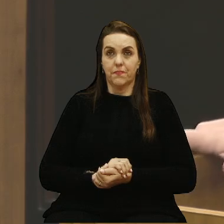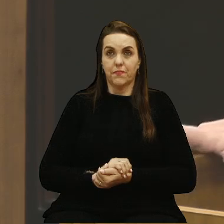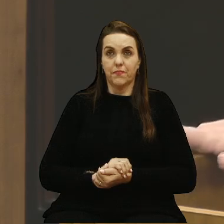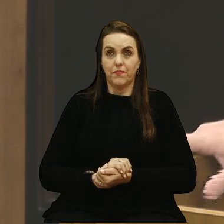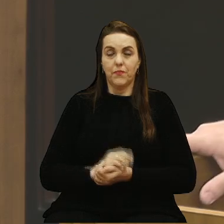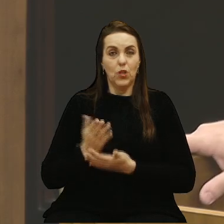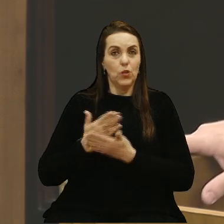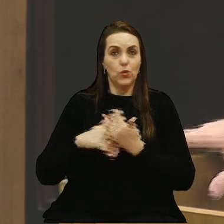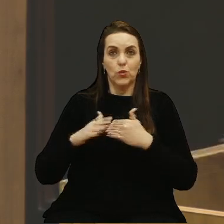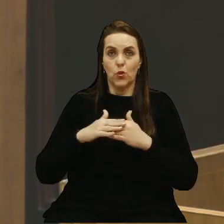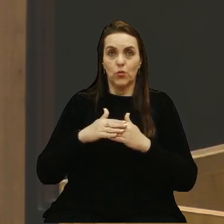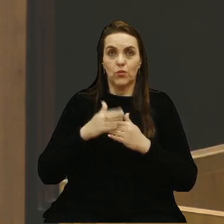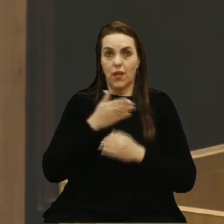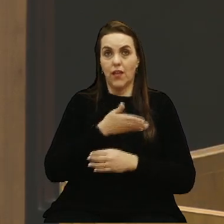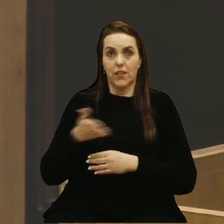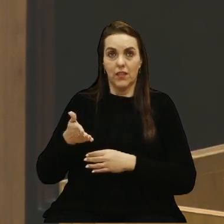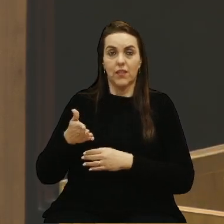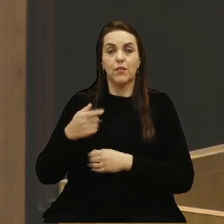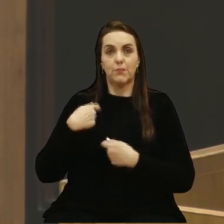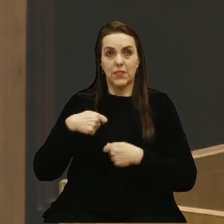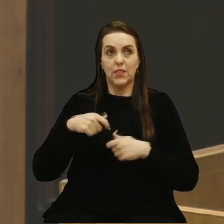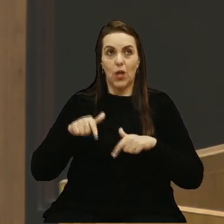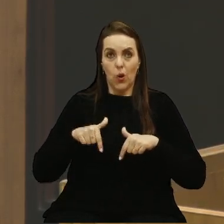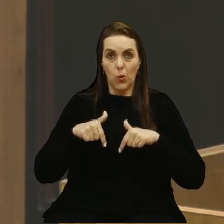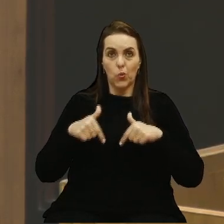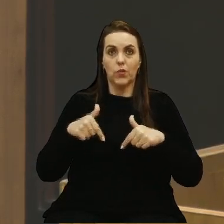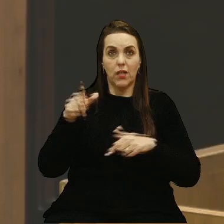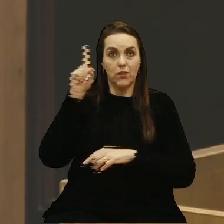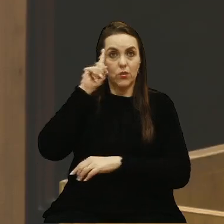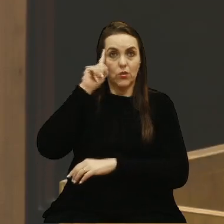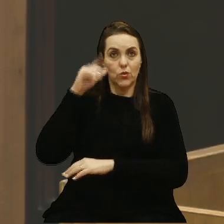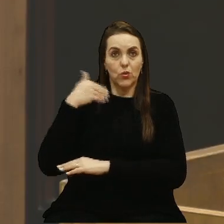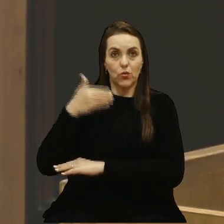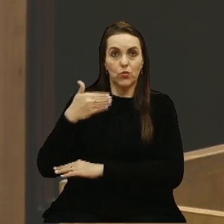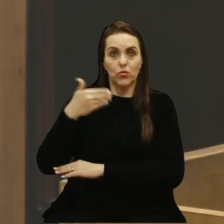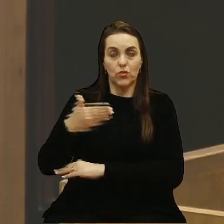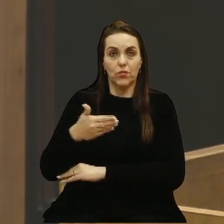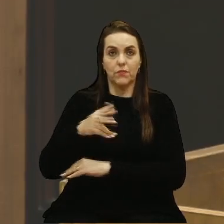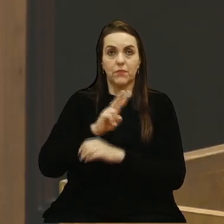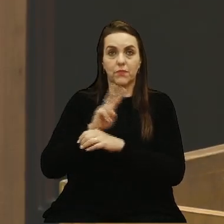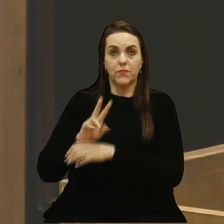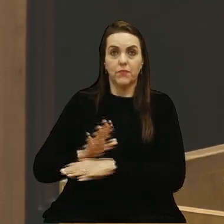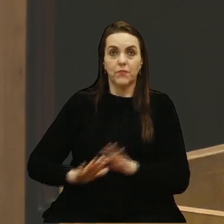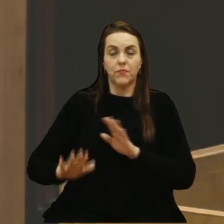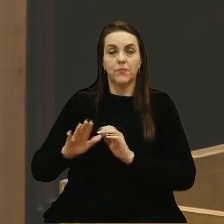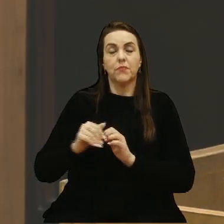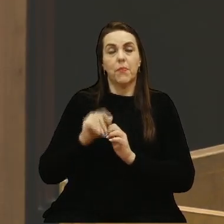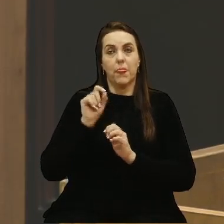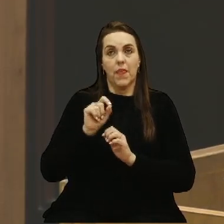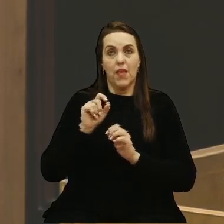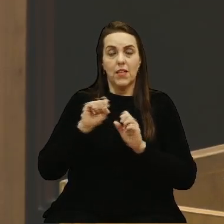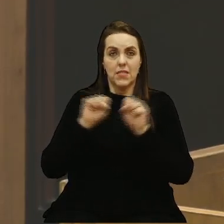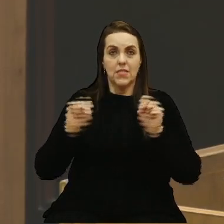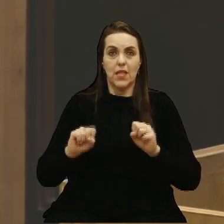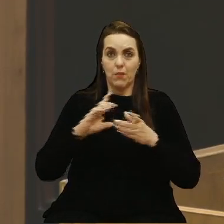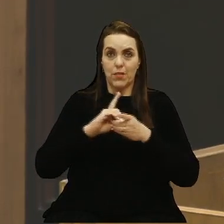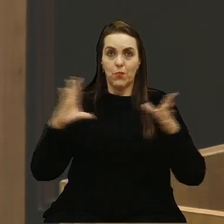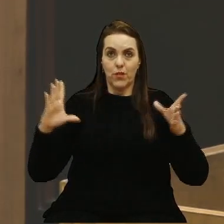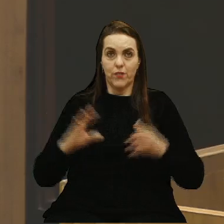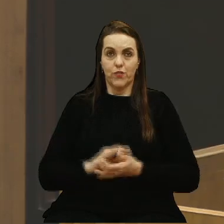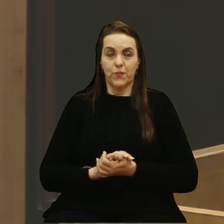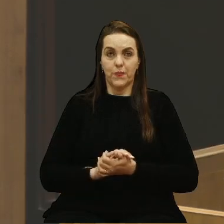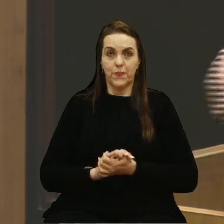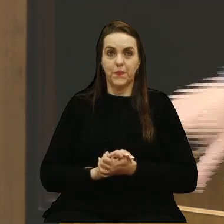E todos aqui devemos lutar diariamente para preservar esse sistema democrático. E